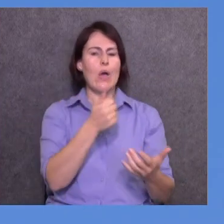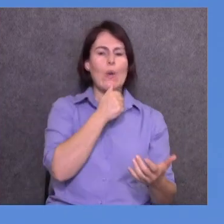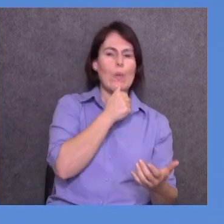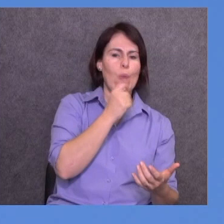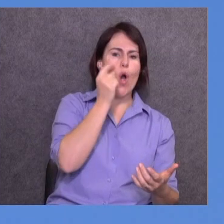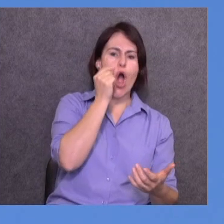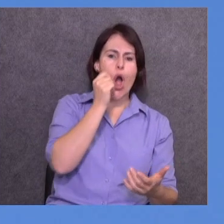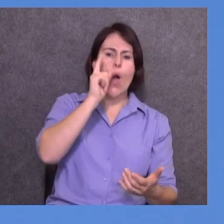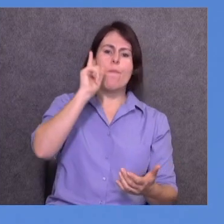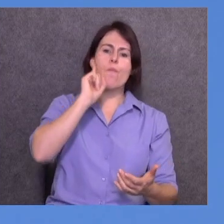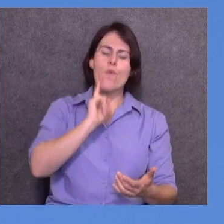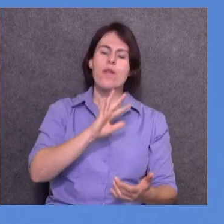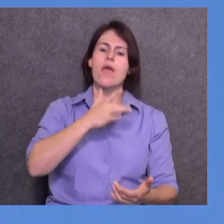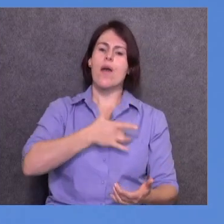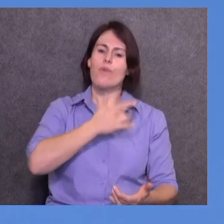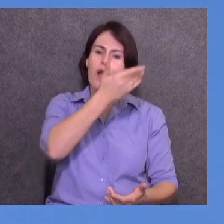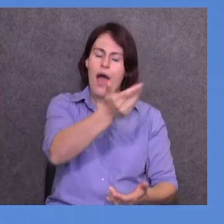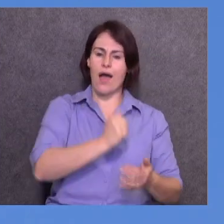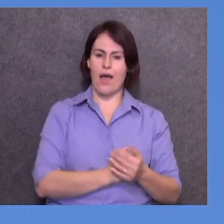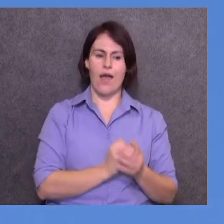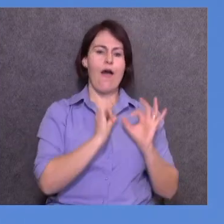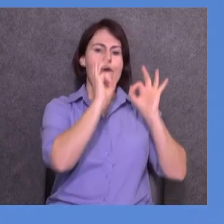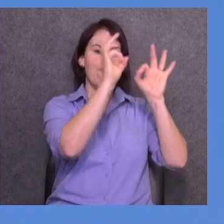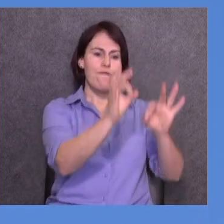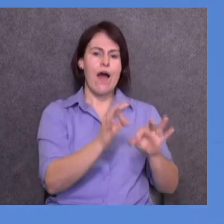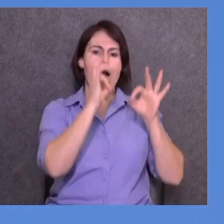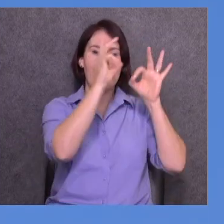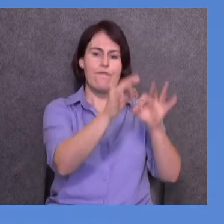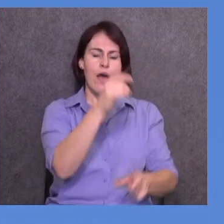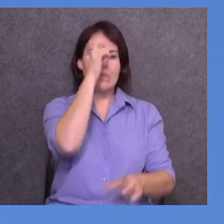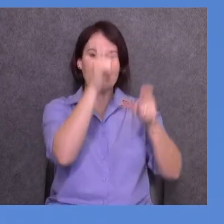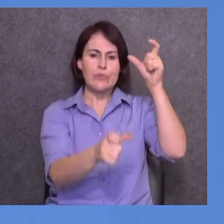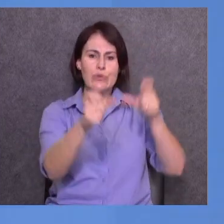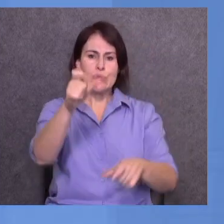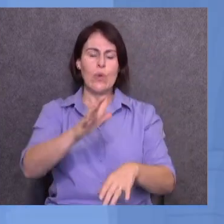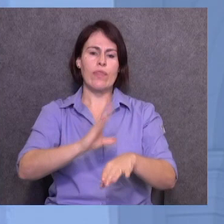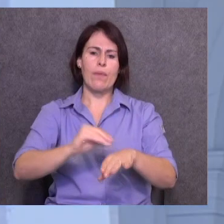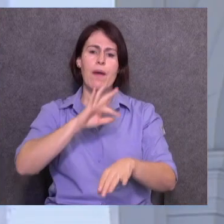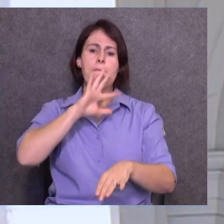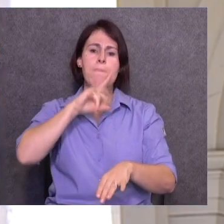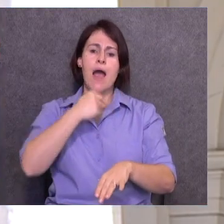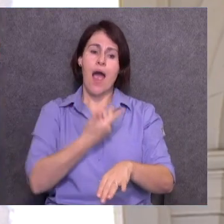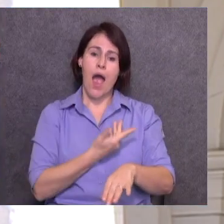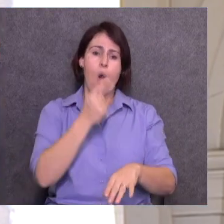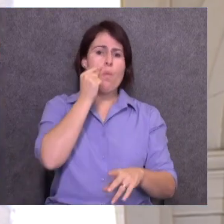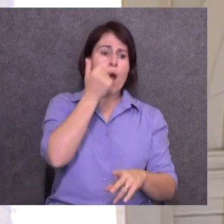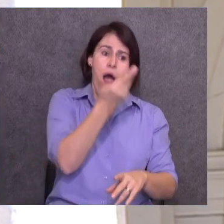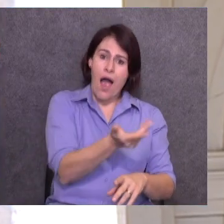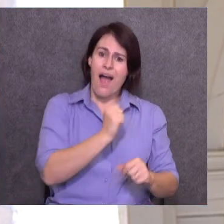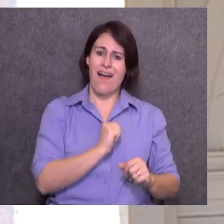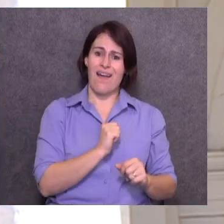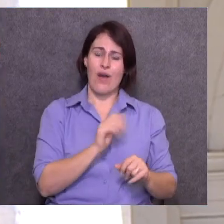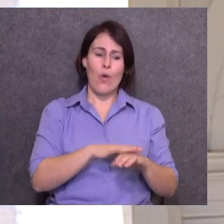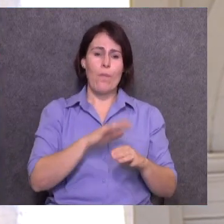mulher, no serviço e no cuidado da fragilidade, pela maternidade e a paternidade que geram